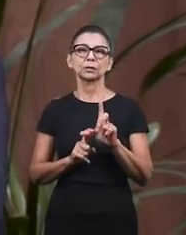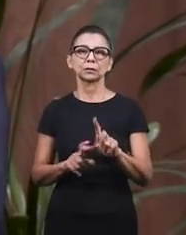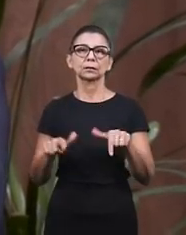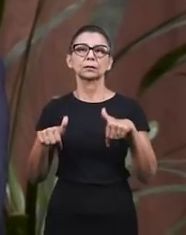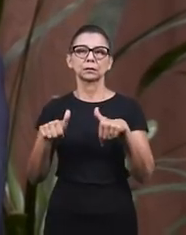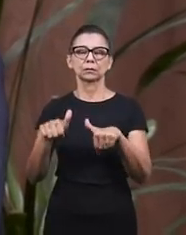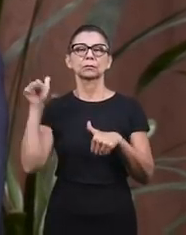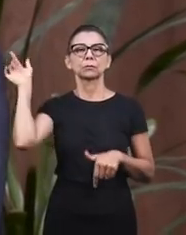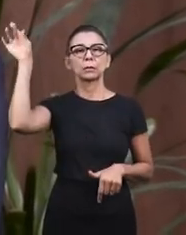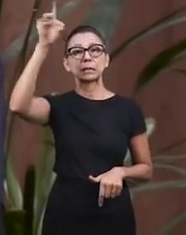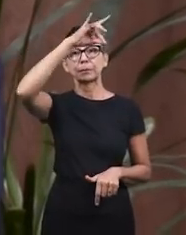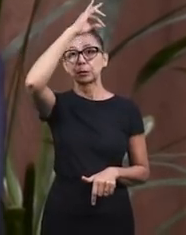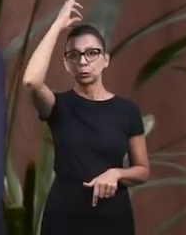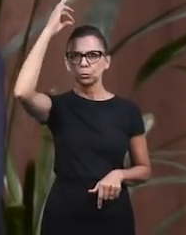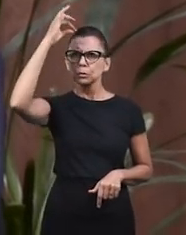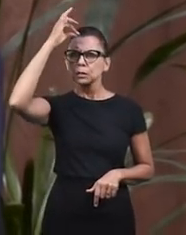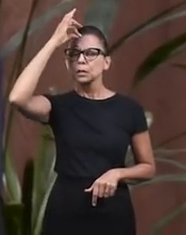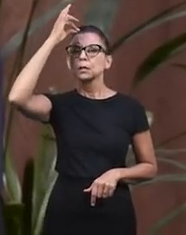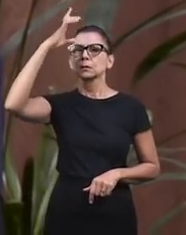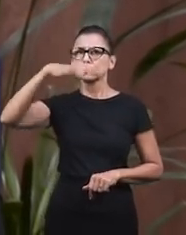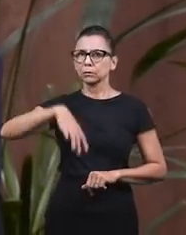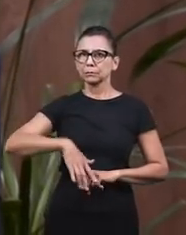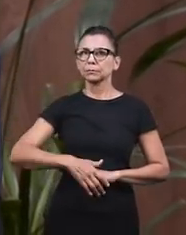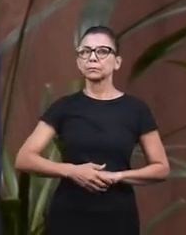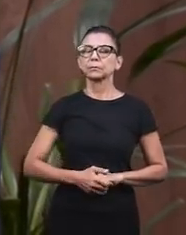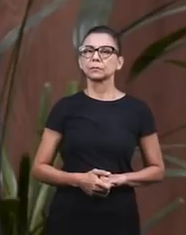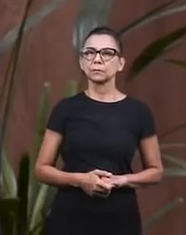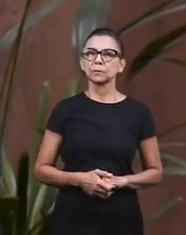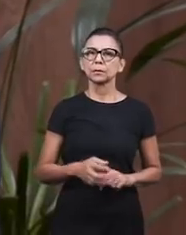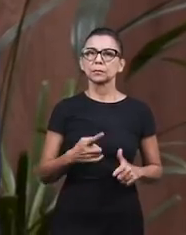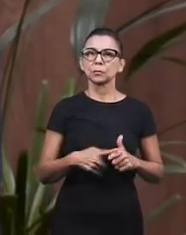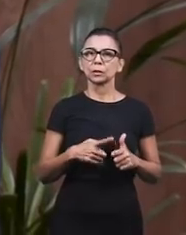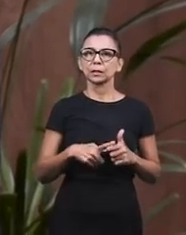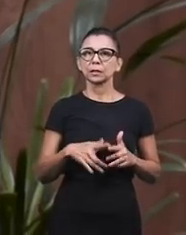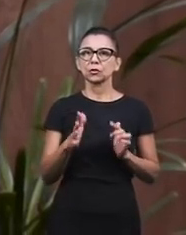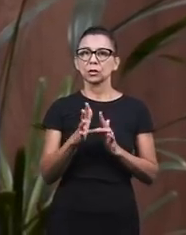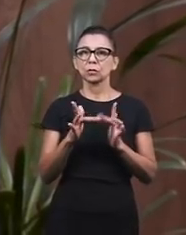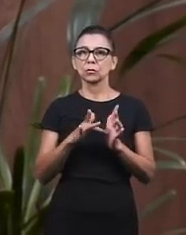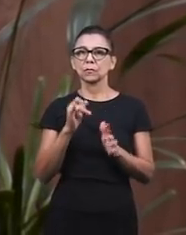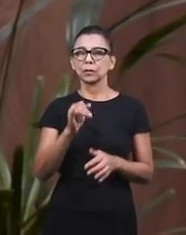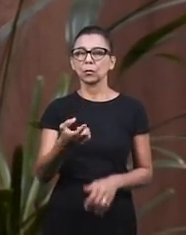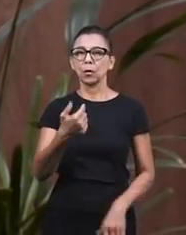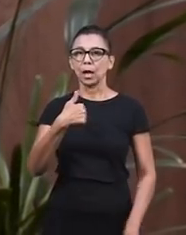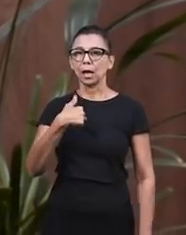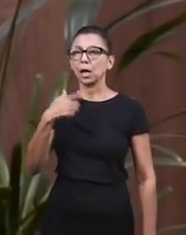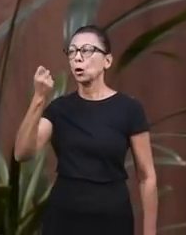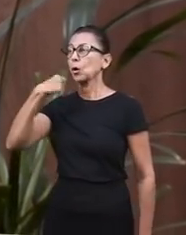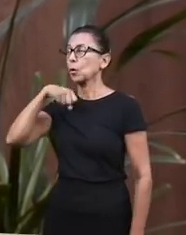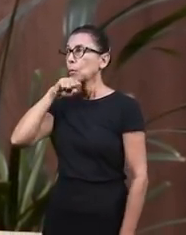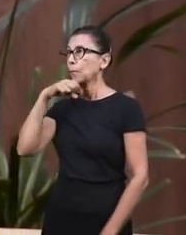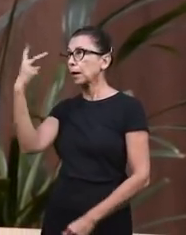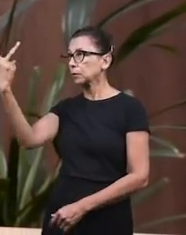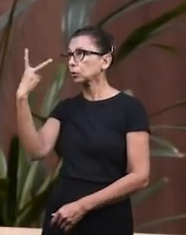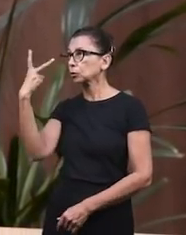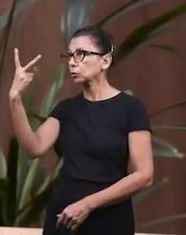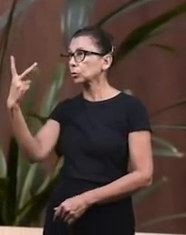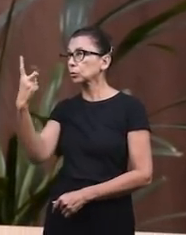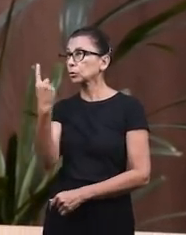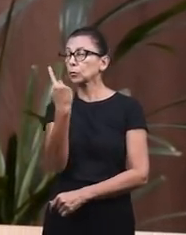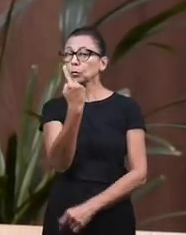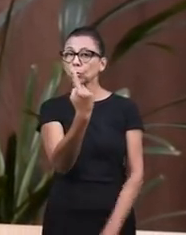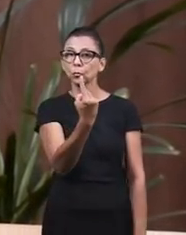Pai. Ainda que ele diz assim, né? Eu e o Pai somos um. Sim, mas o Espírito Santo, ele